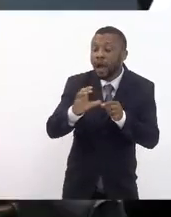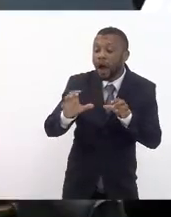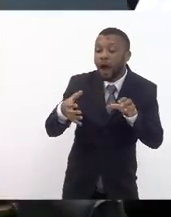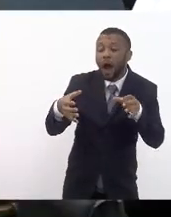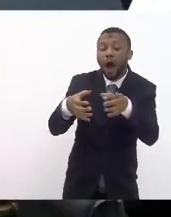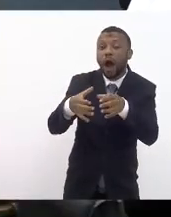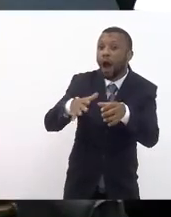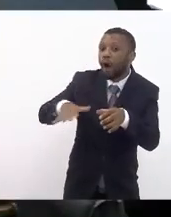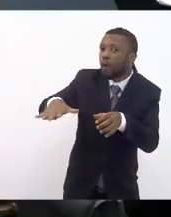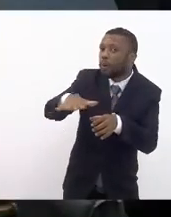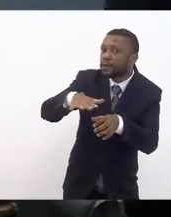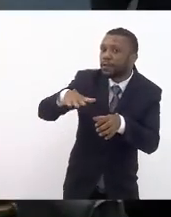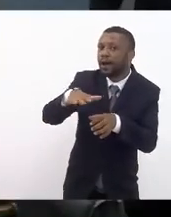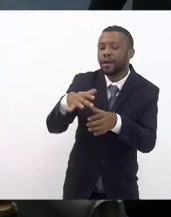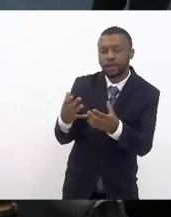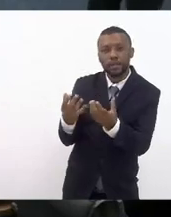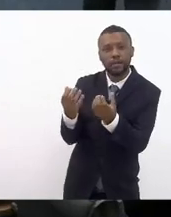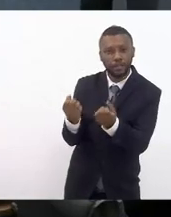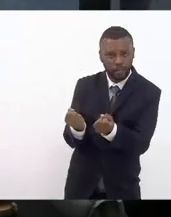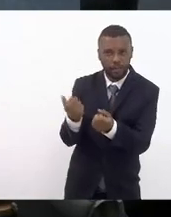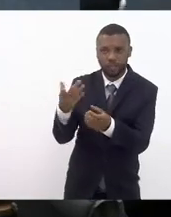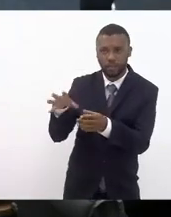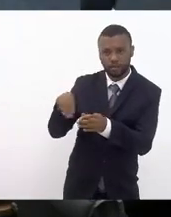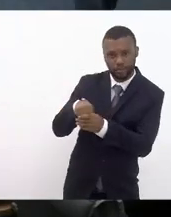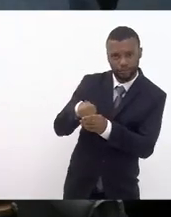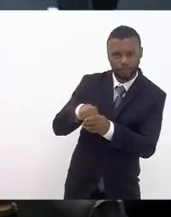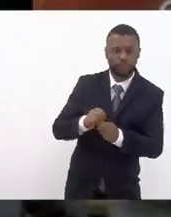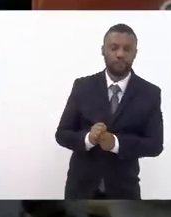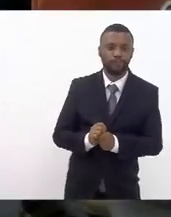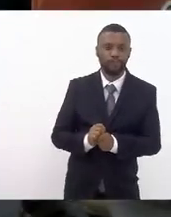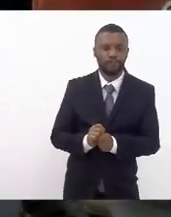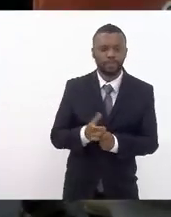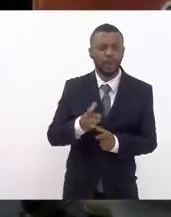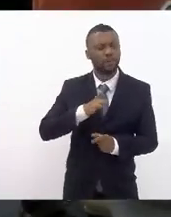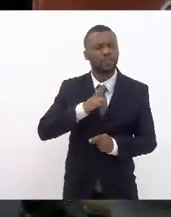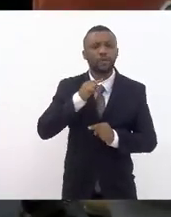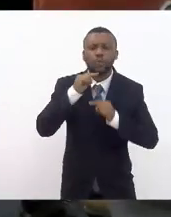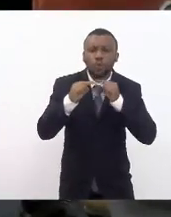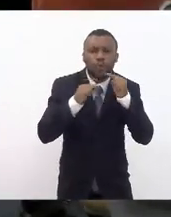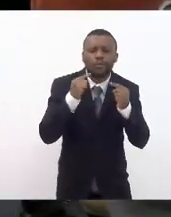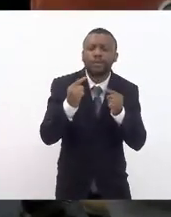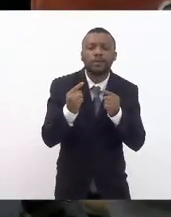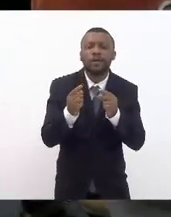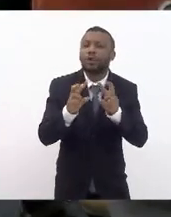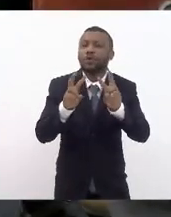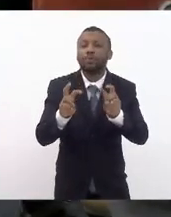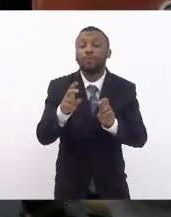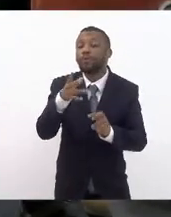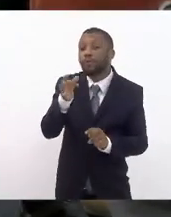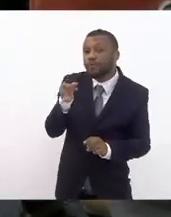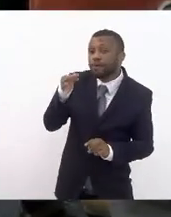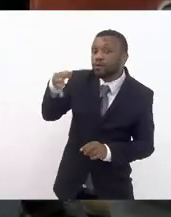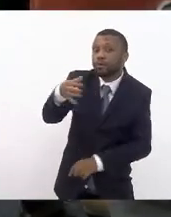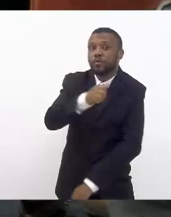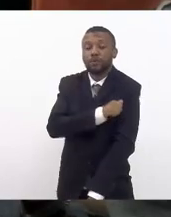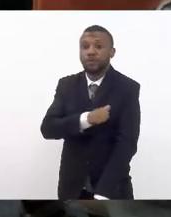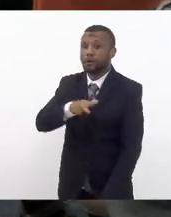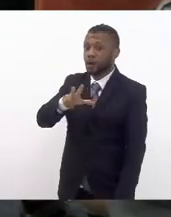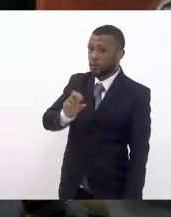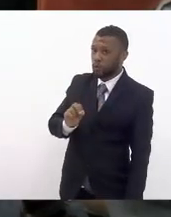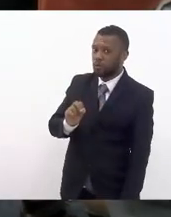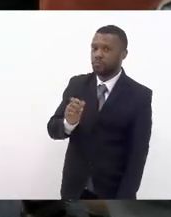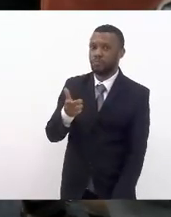decisão. Tive muitas dúvidas quanto ao destino dos nossos estudantes. Não foi uma